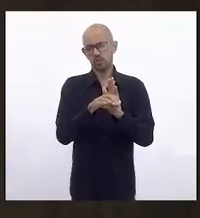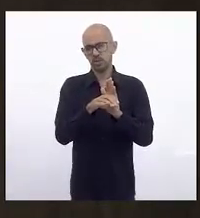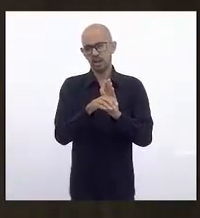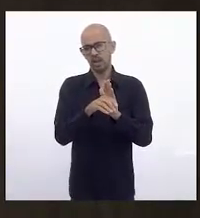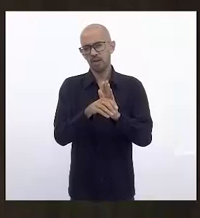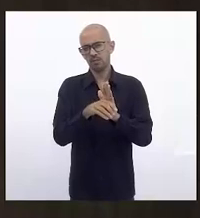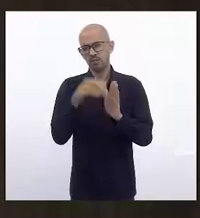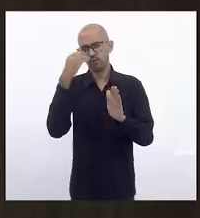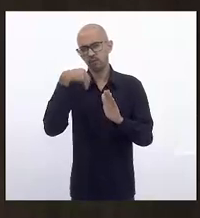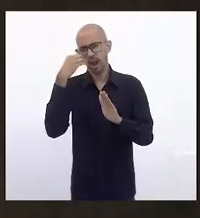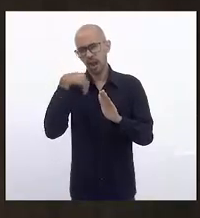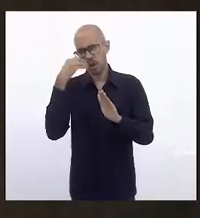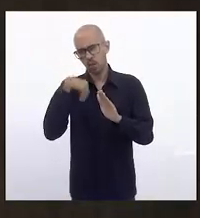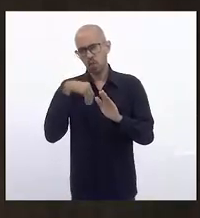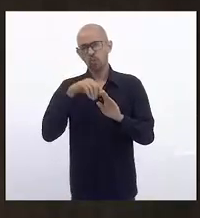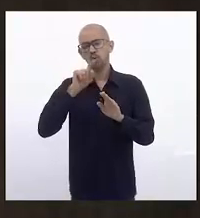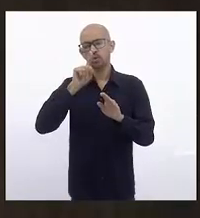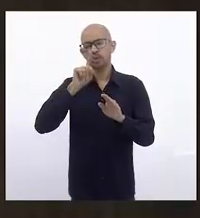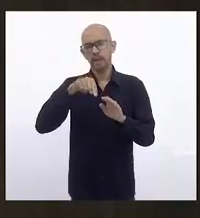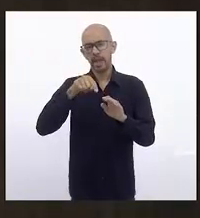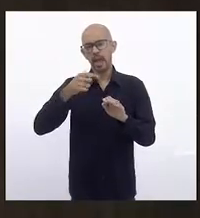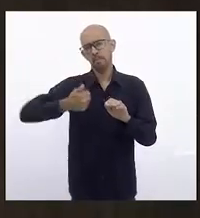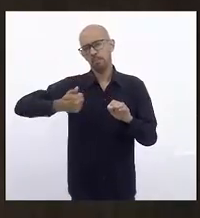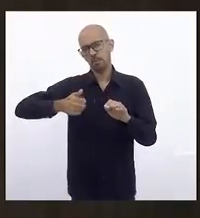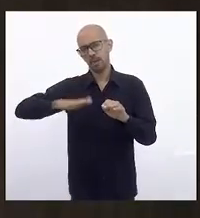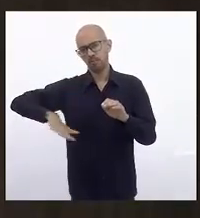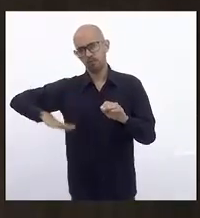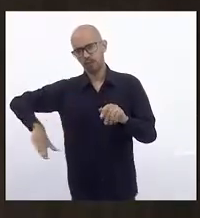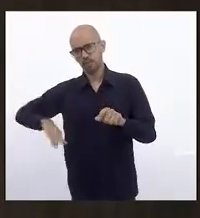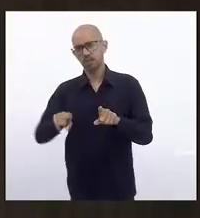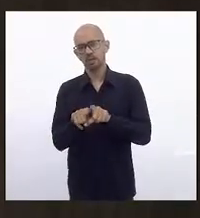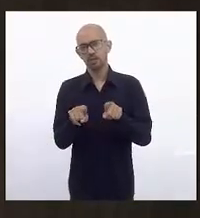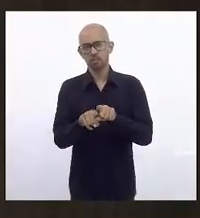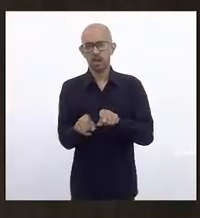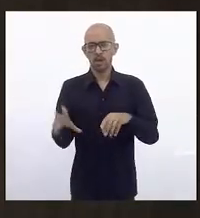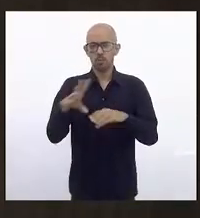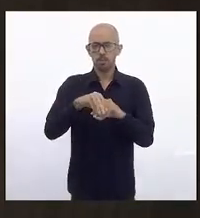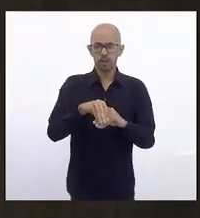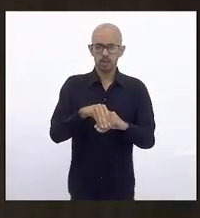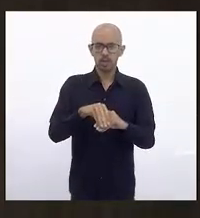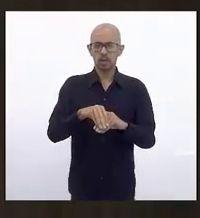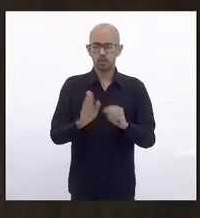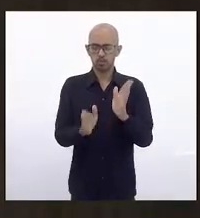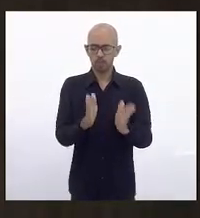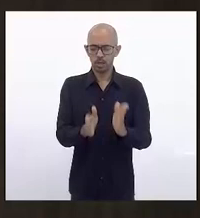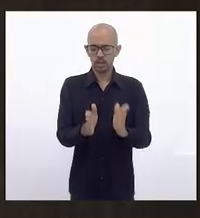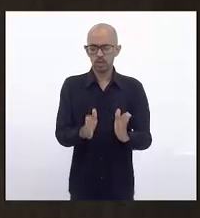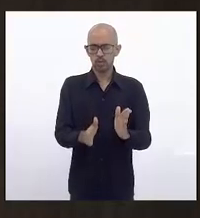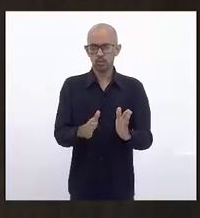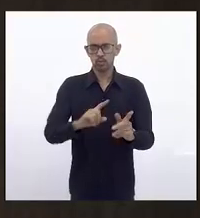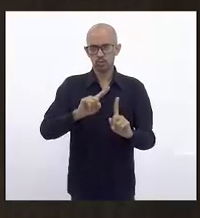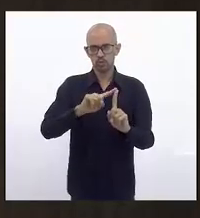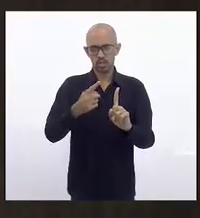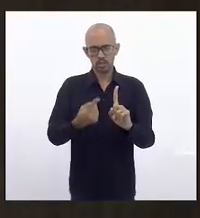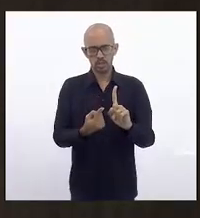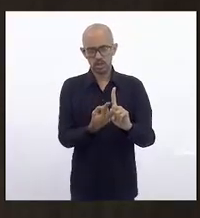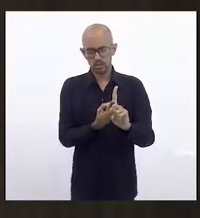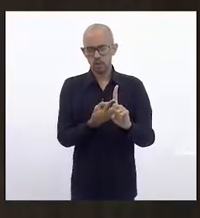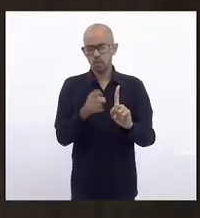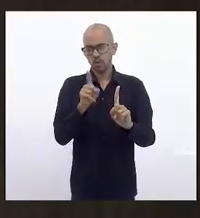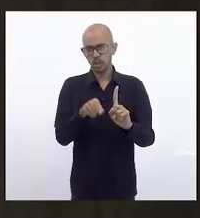do que seja a primeira infância, incluindo também o período gestacional, que é